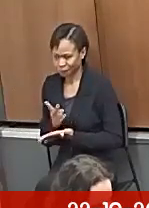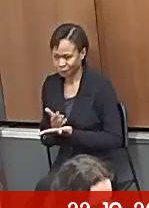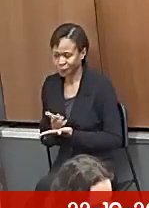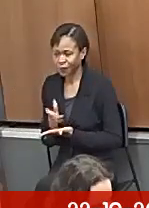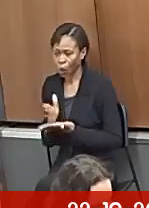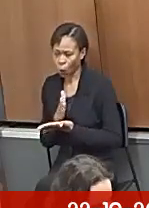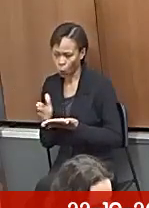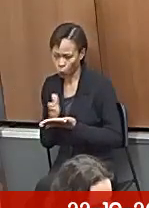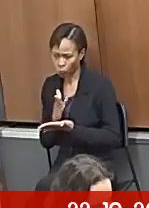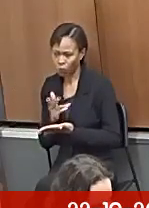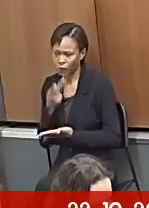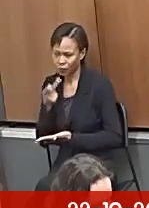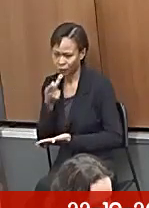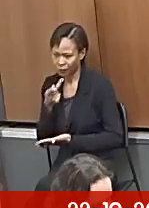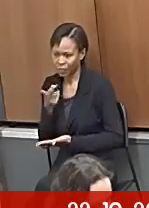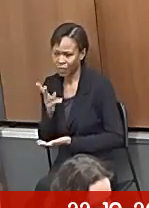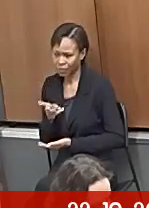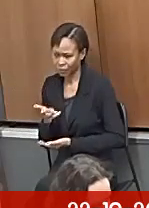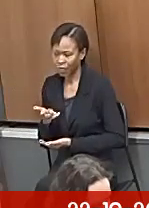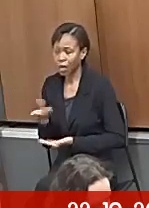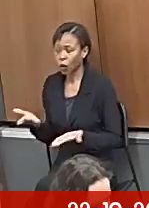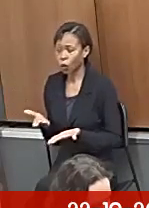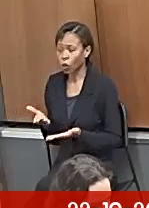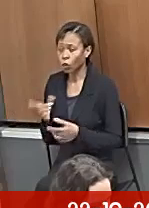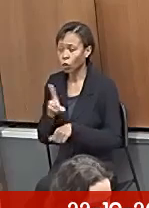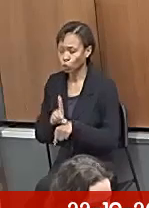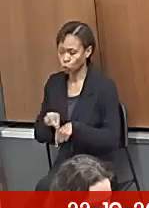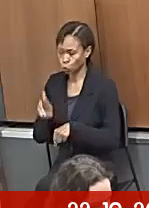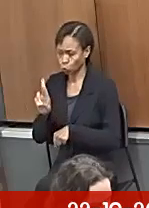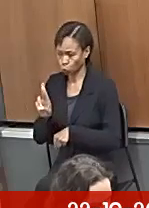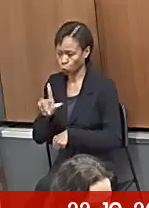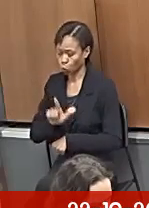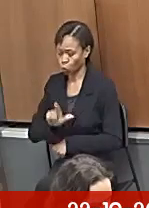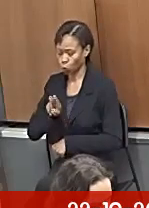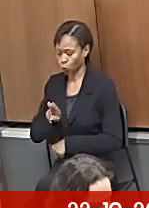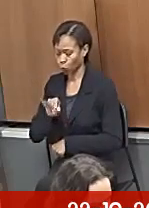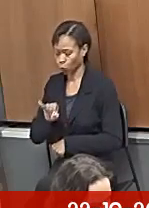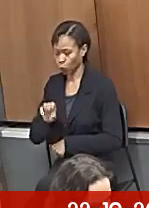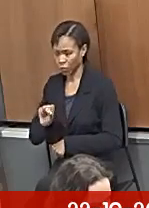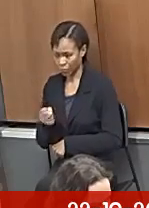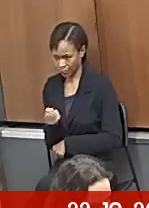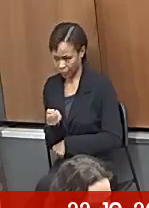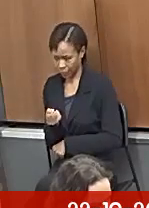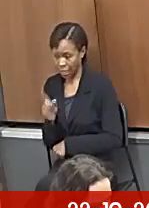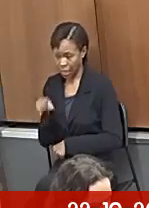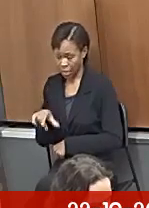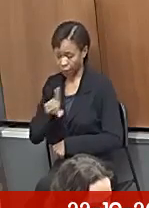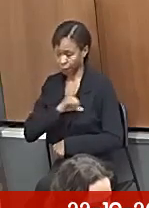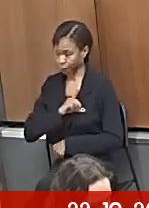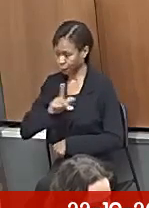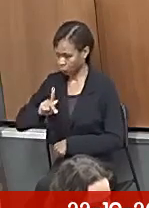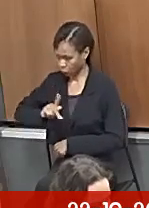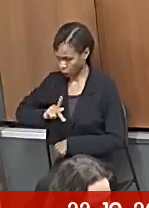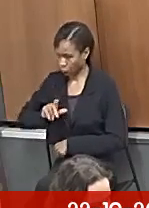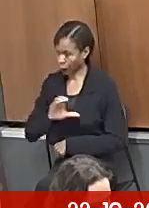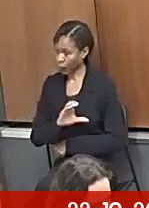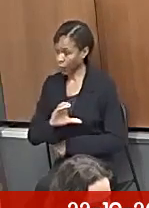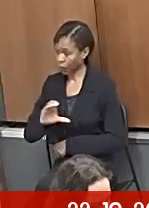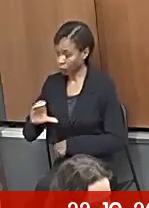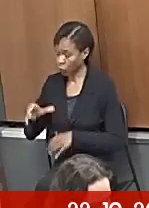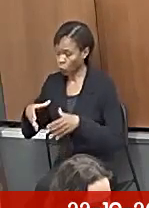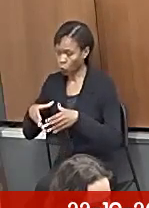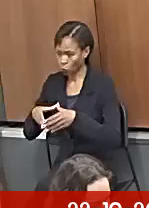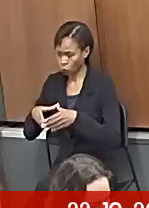da fala, vou passar para o doutor Luiz Renato Braga Areias, que é defensor público, coordenador adjunto da